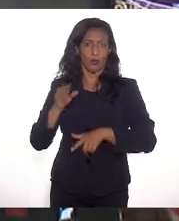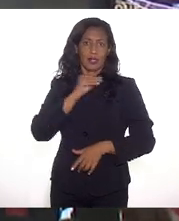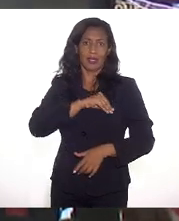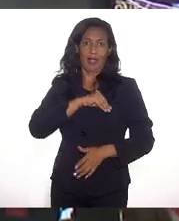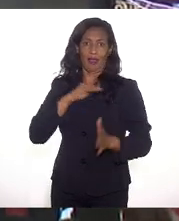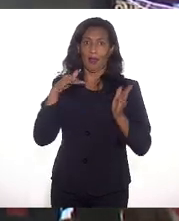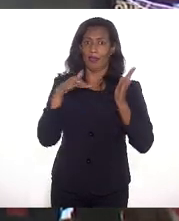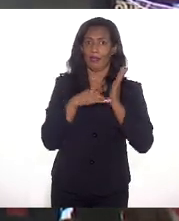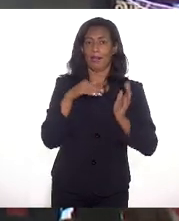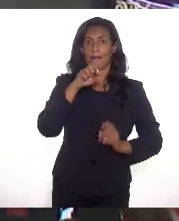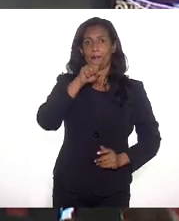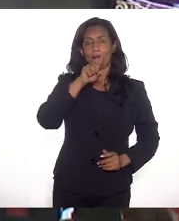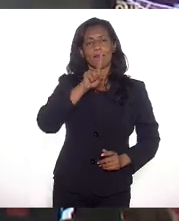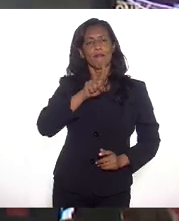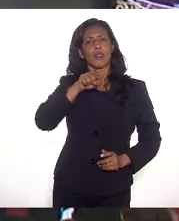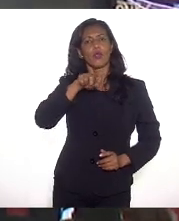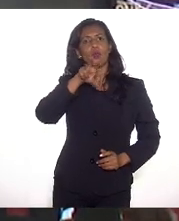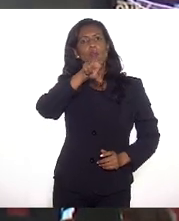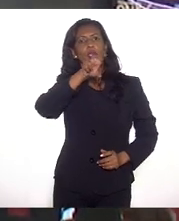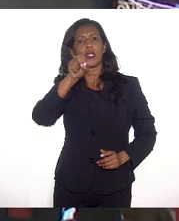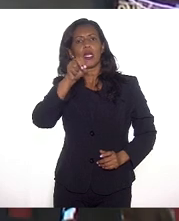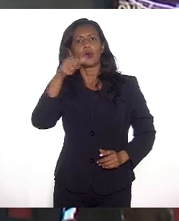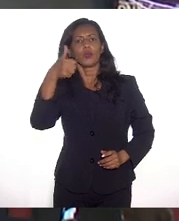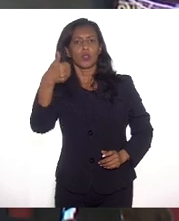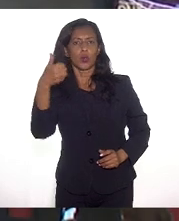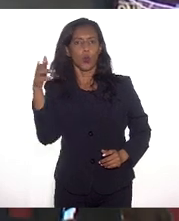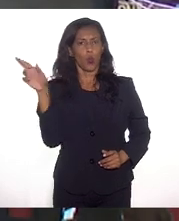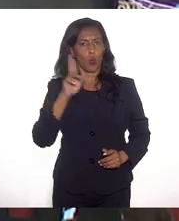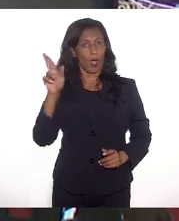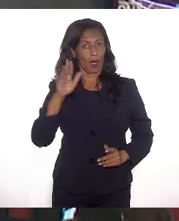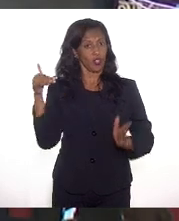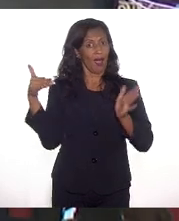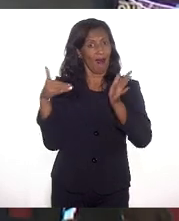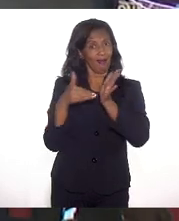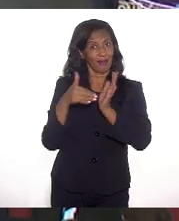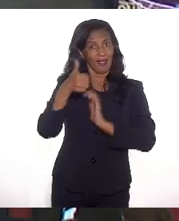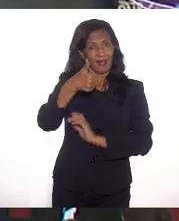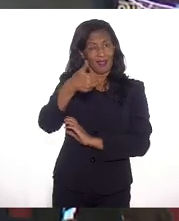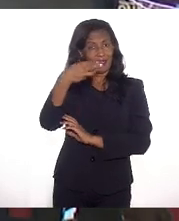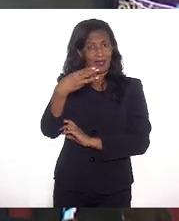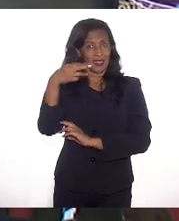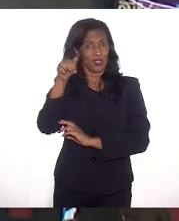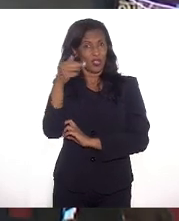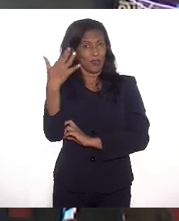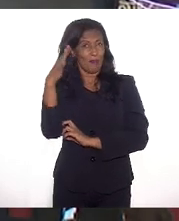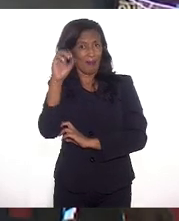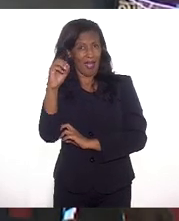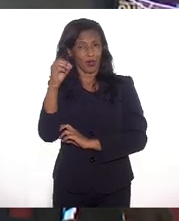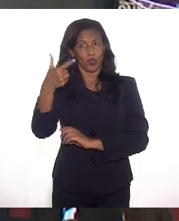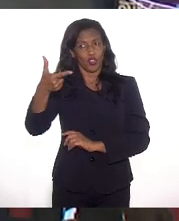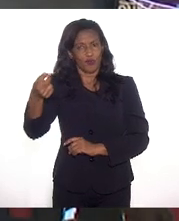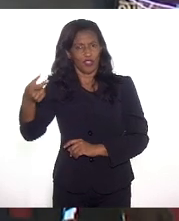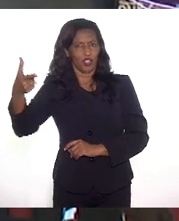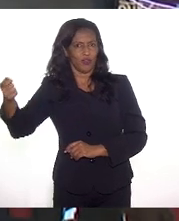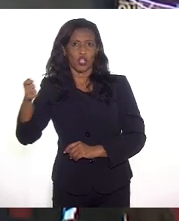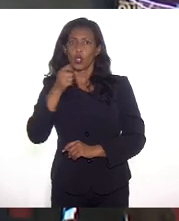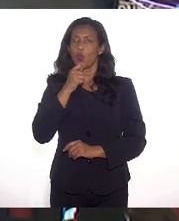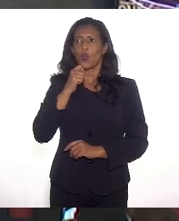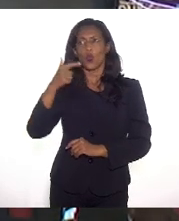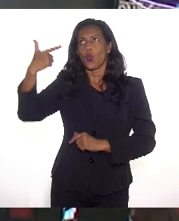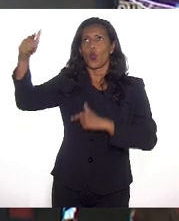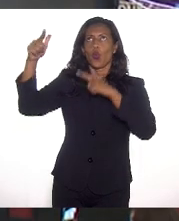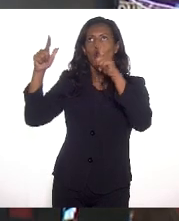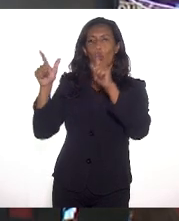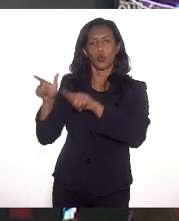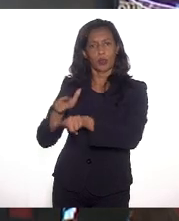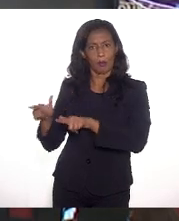R$ 1.501 a partir de 13 de março de 2020 e que não tenha outra fonte de renda. Então,